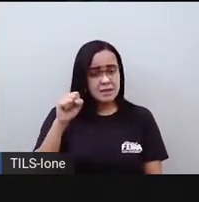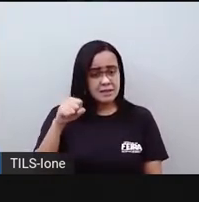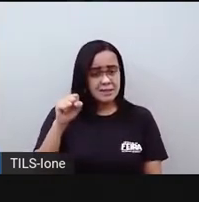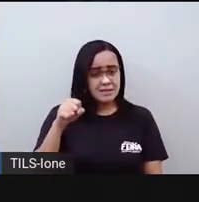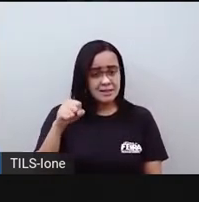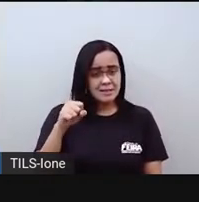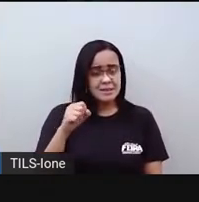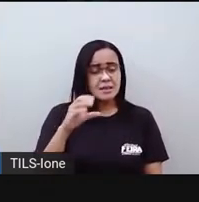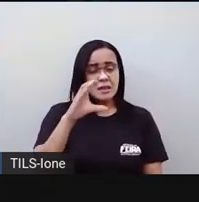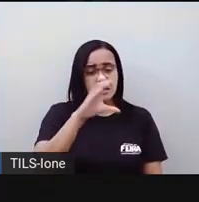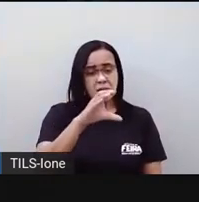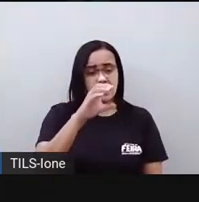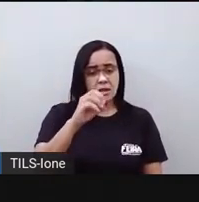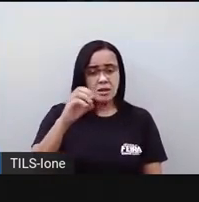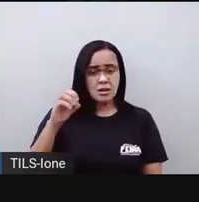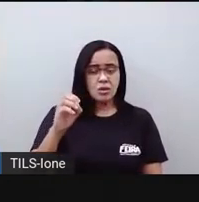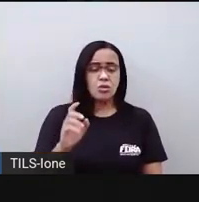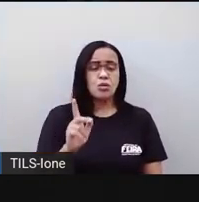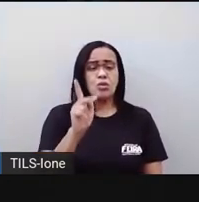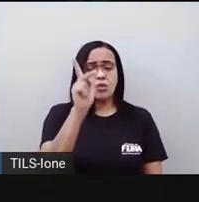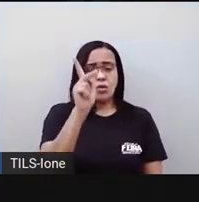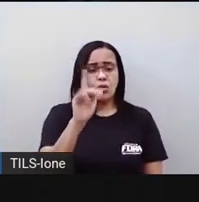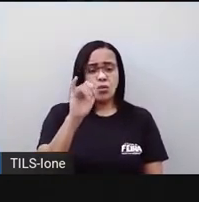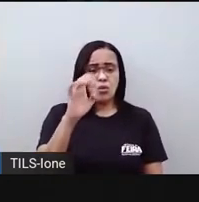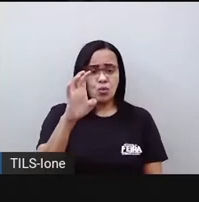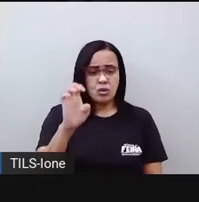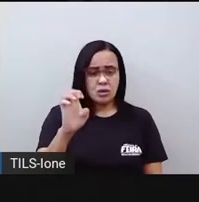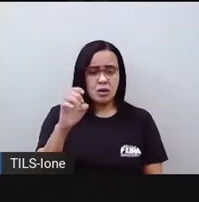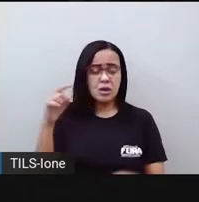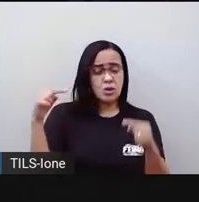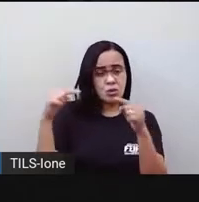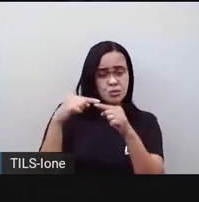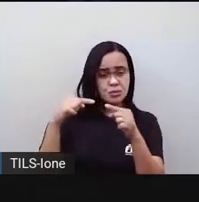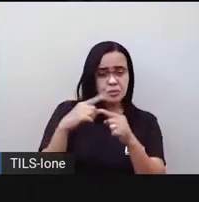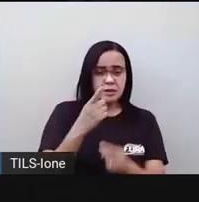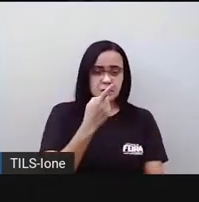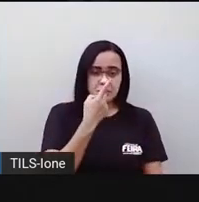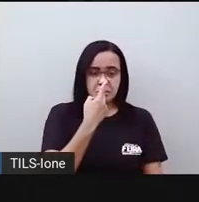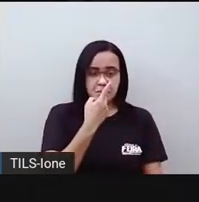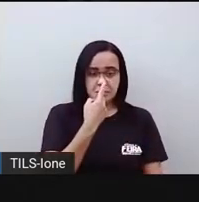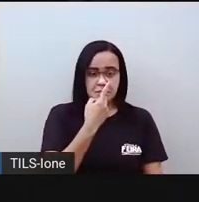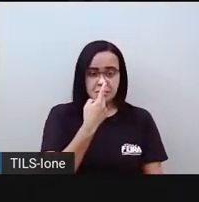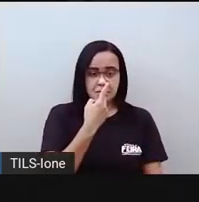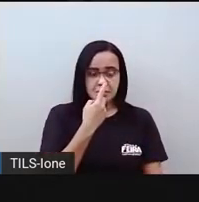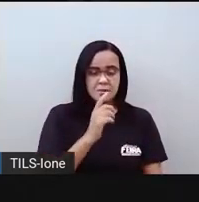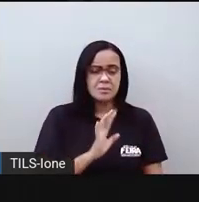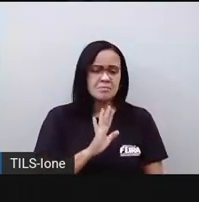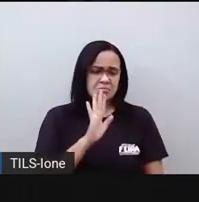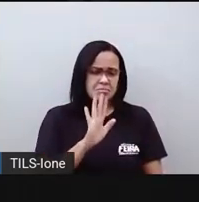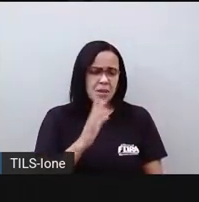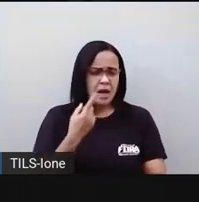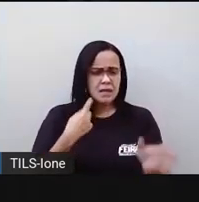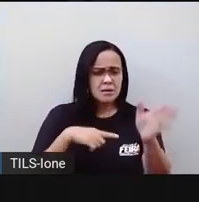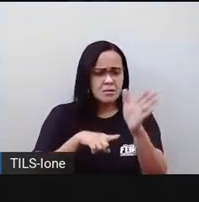biscoito. Então, se cookie é biscoito, o que será que está perguntando